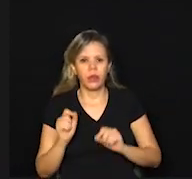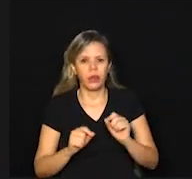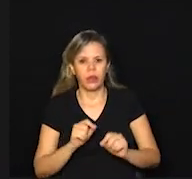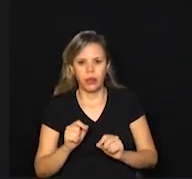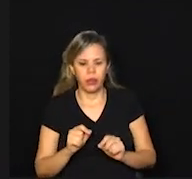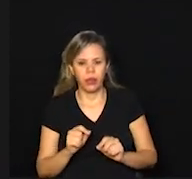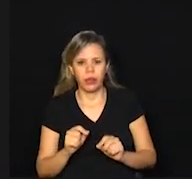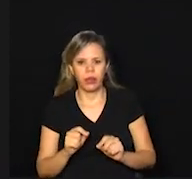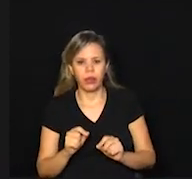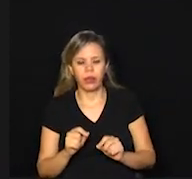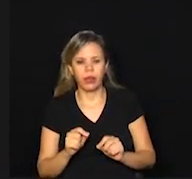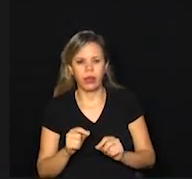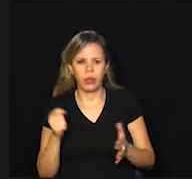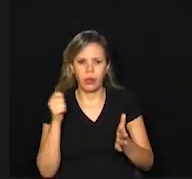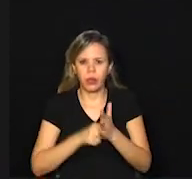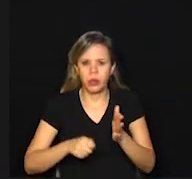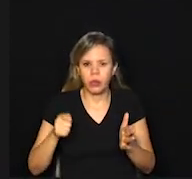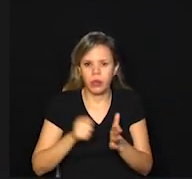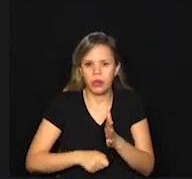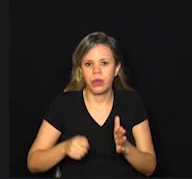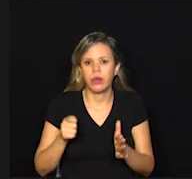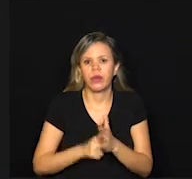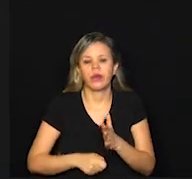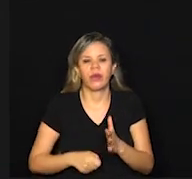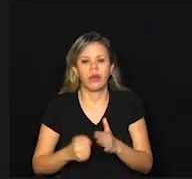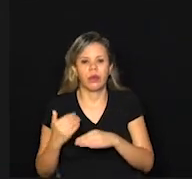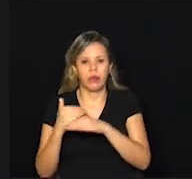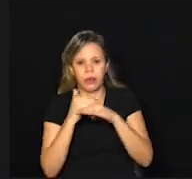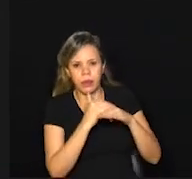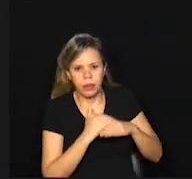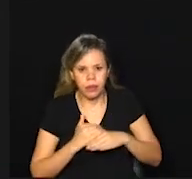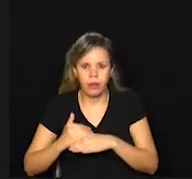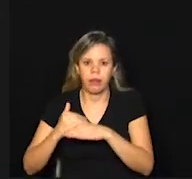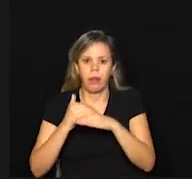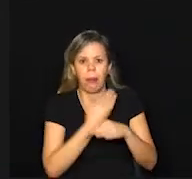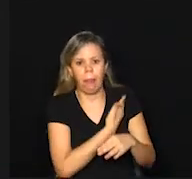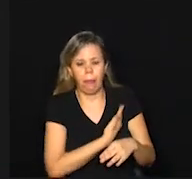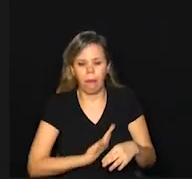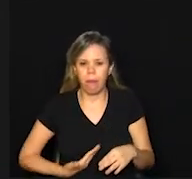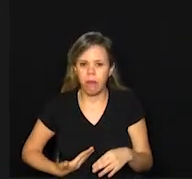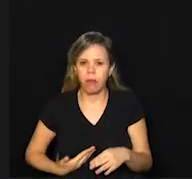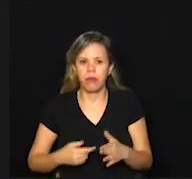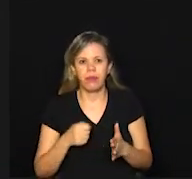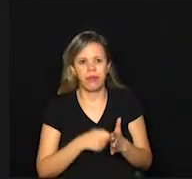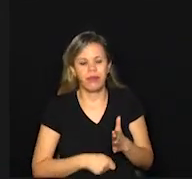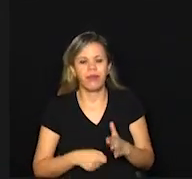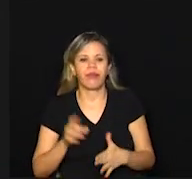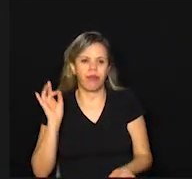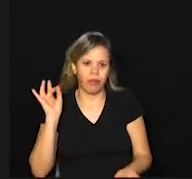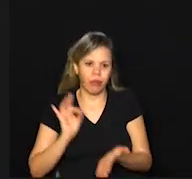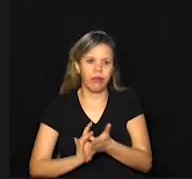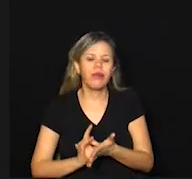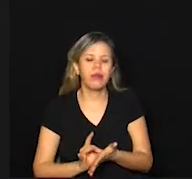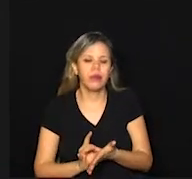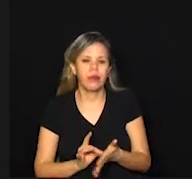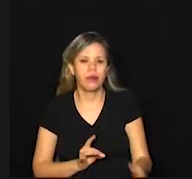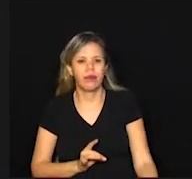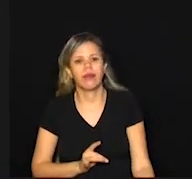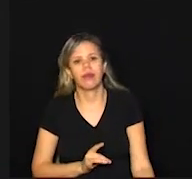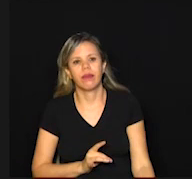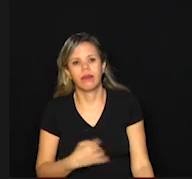né de Lutar em pé de igualdade com o governo para que essas políticas sejam efetivadas